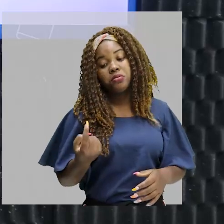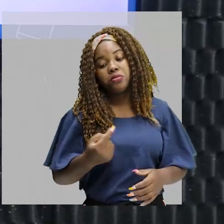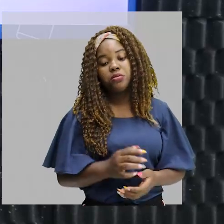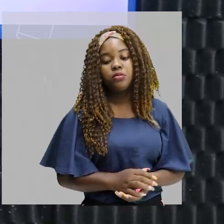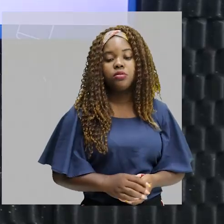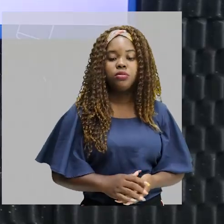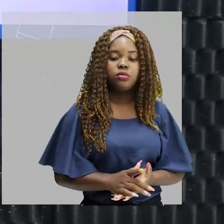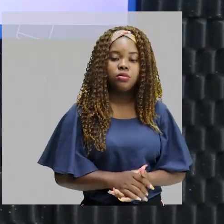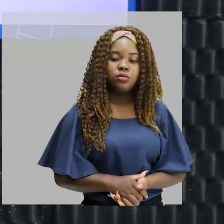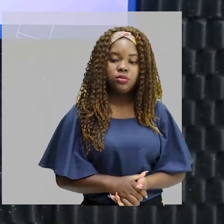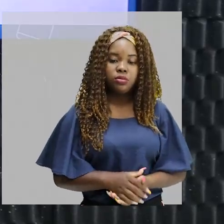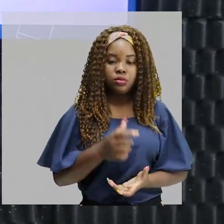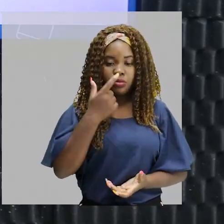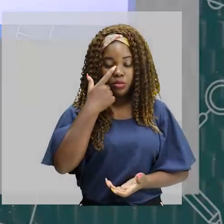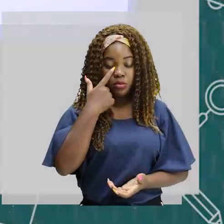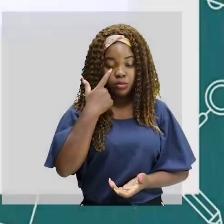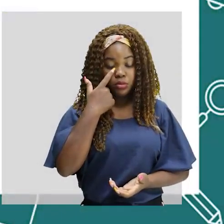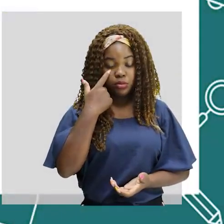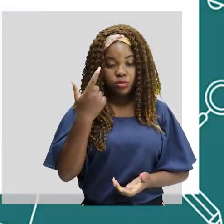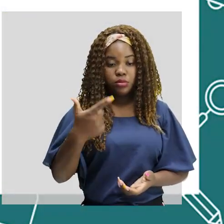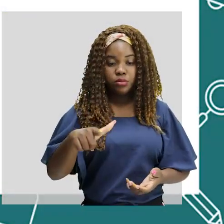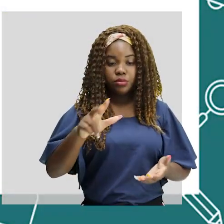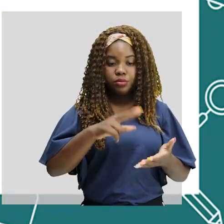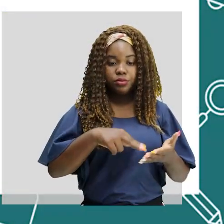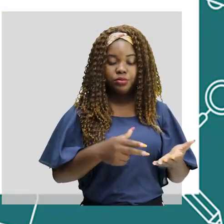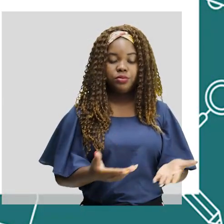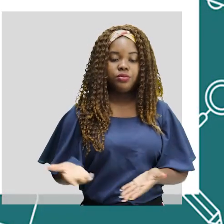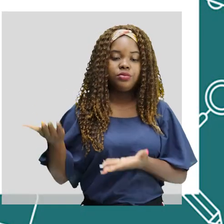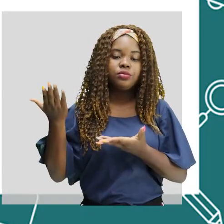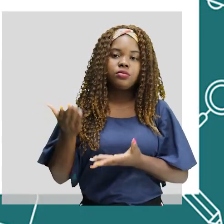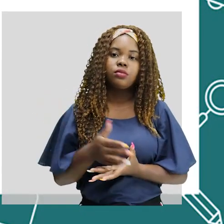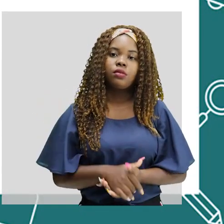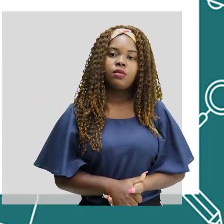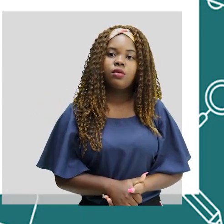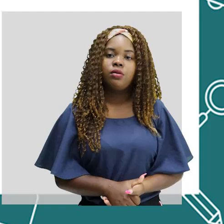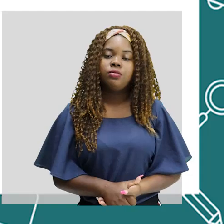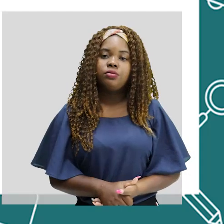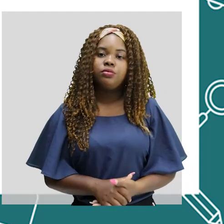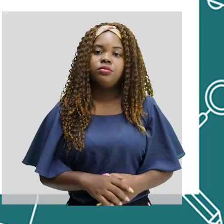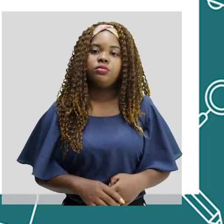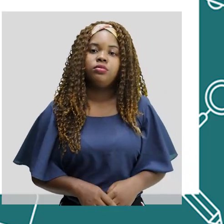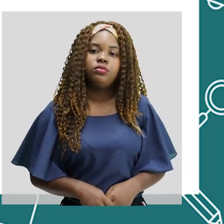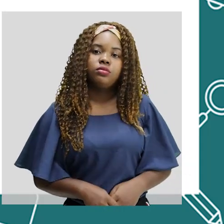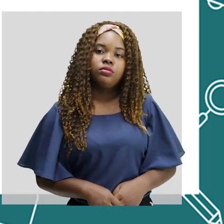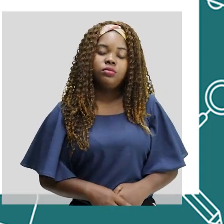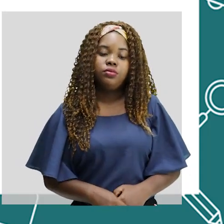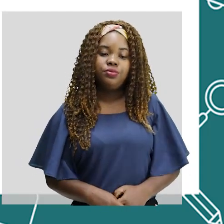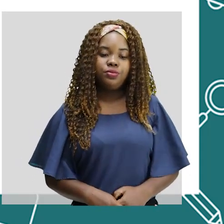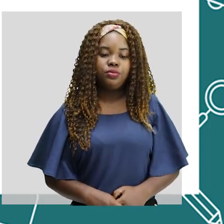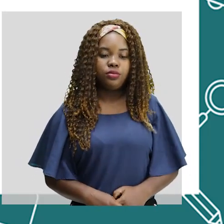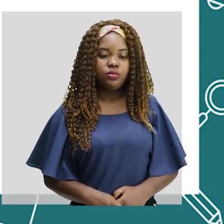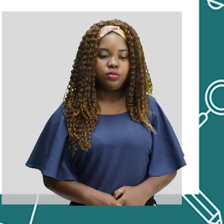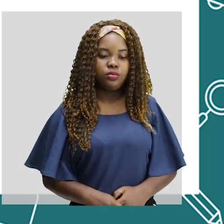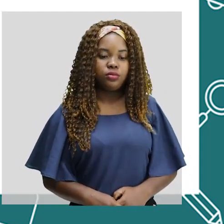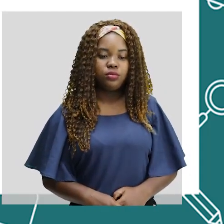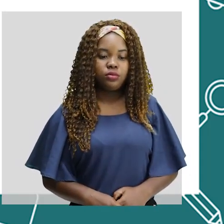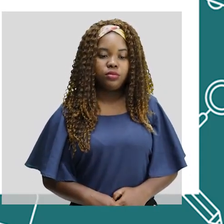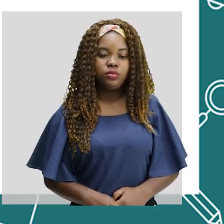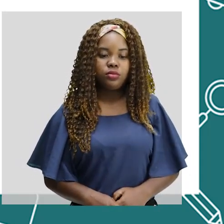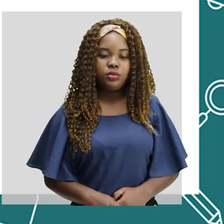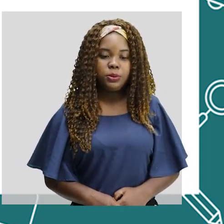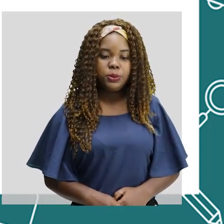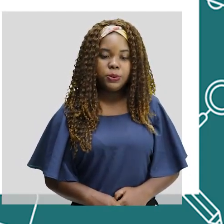é de fácil utilização. Nadie ou nada, tá? Nadie ou nada. Nadie é diferente